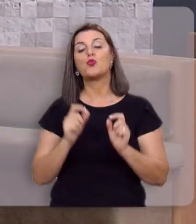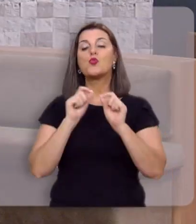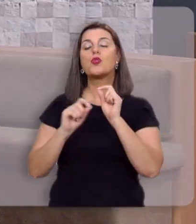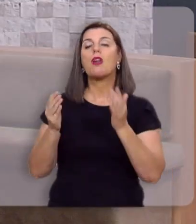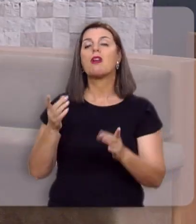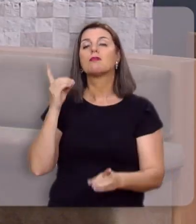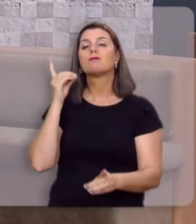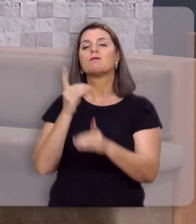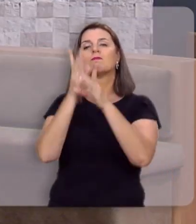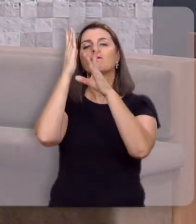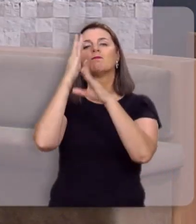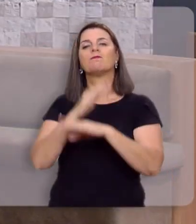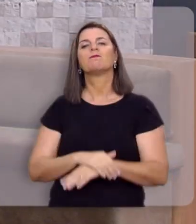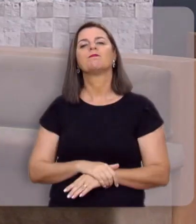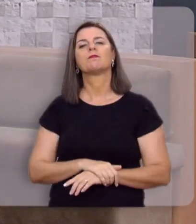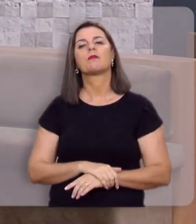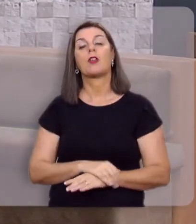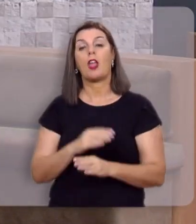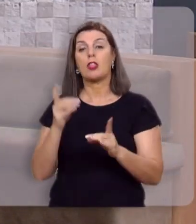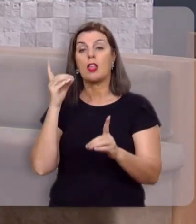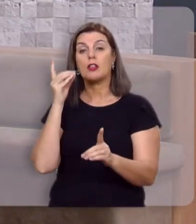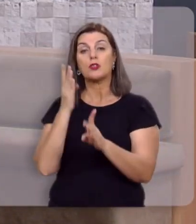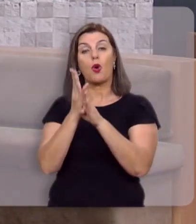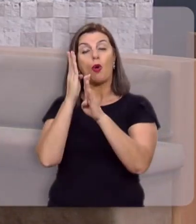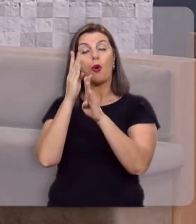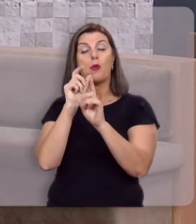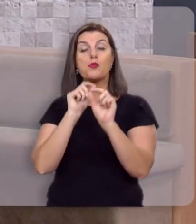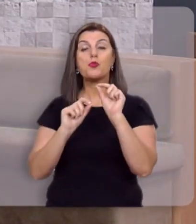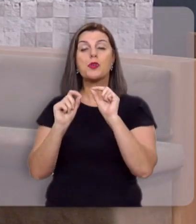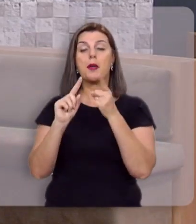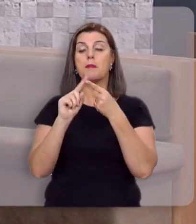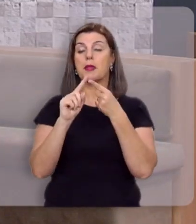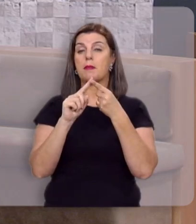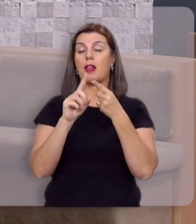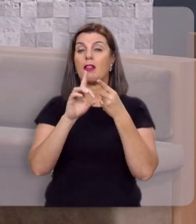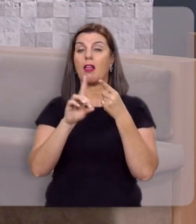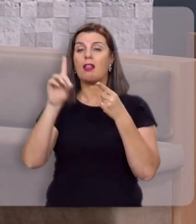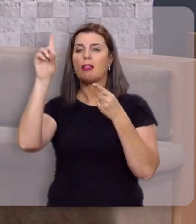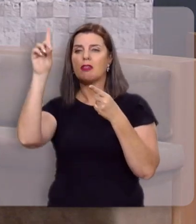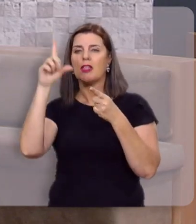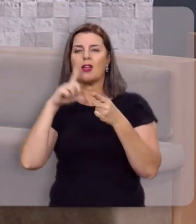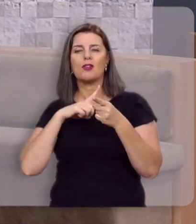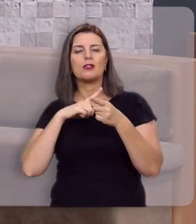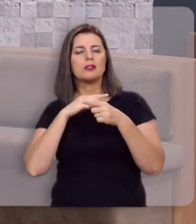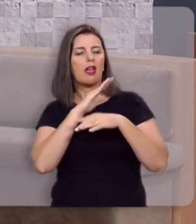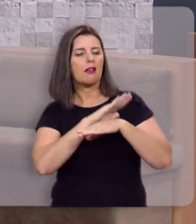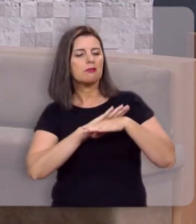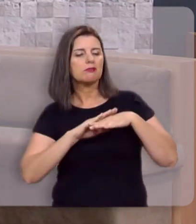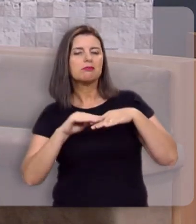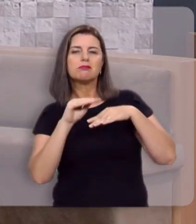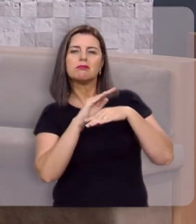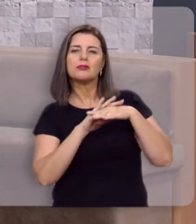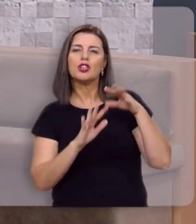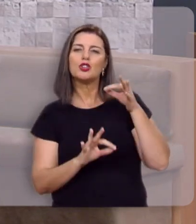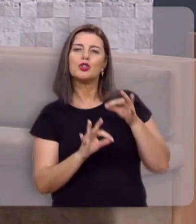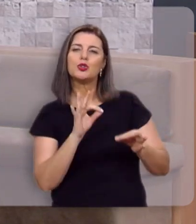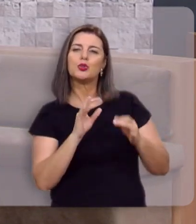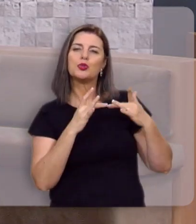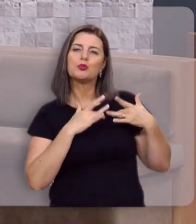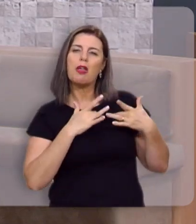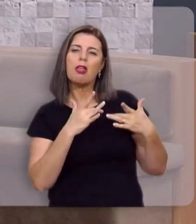que ele descobre? Ele descobre, em primeiro lugar, que Deus é compassivo e justo, que